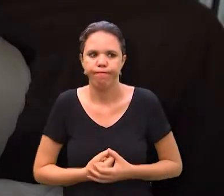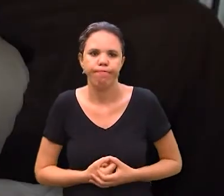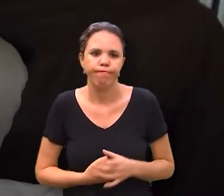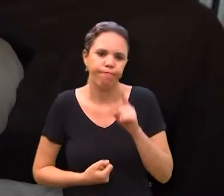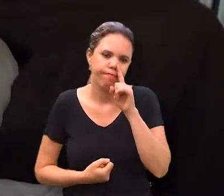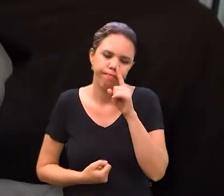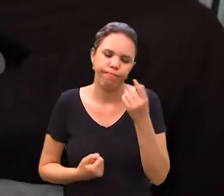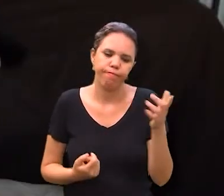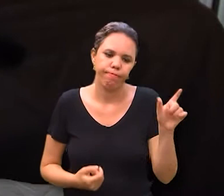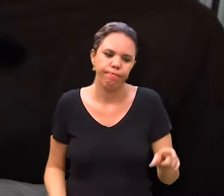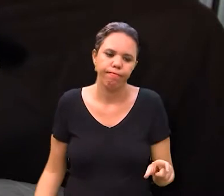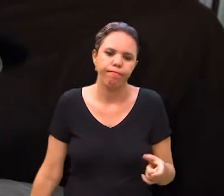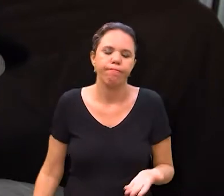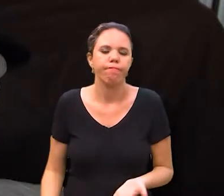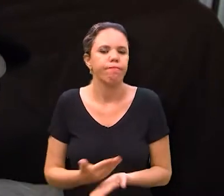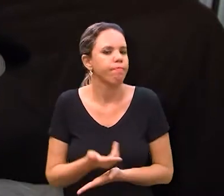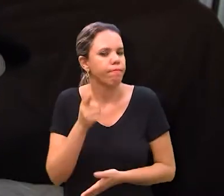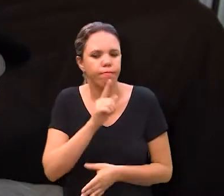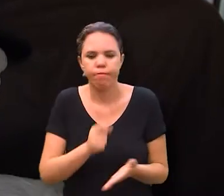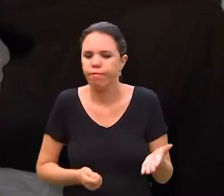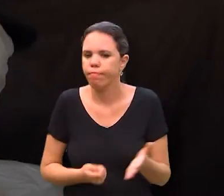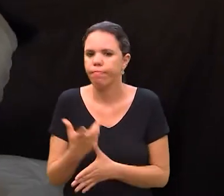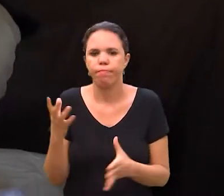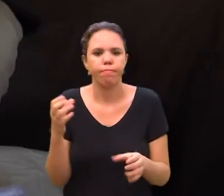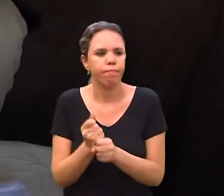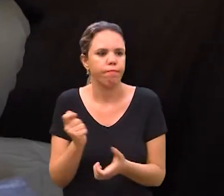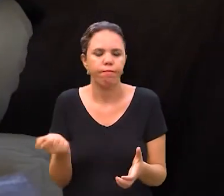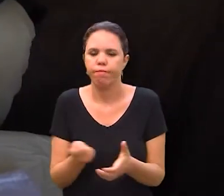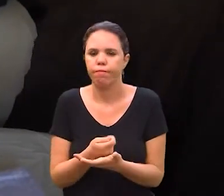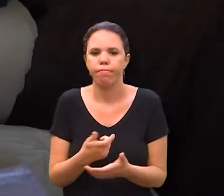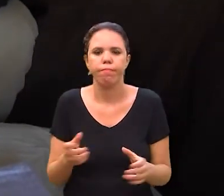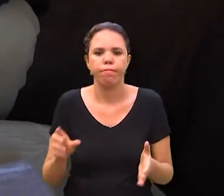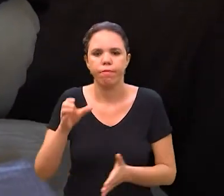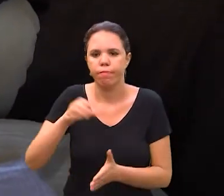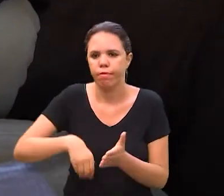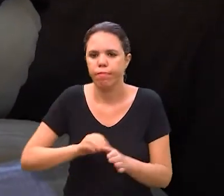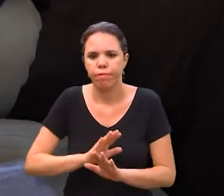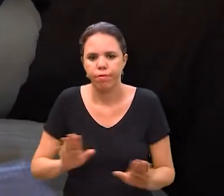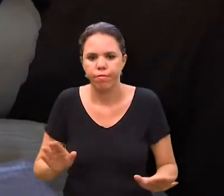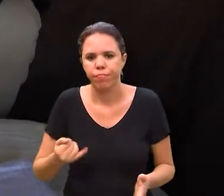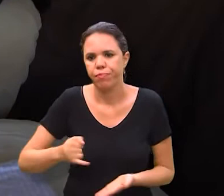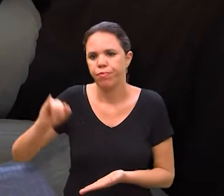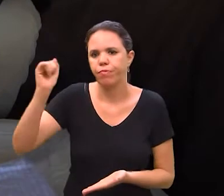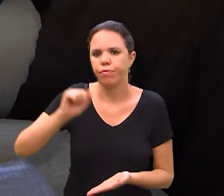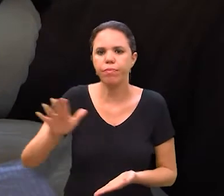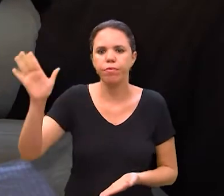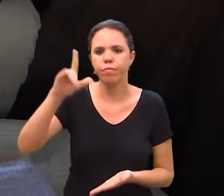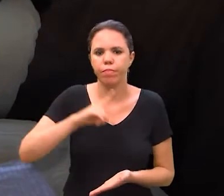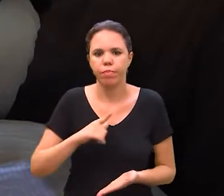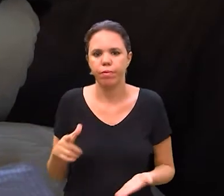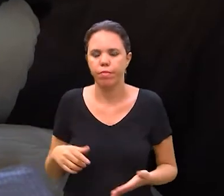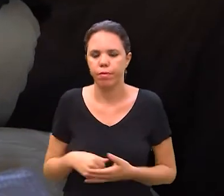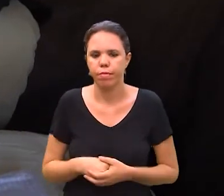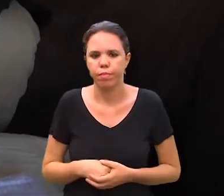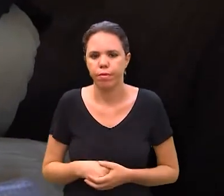tem o risco de começar a não conseguir pagar as contas, não conseguir pagar cartão de crédito, que é os juros mais caros que